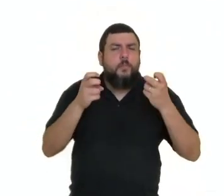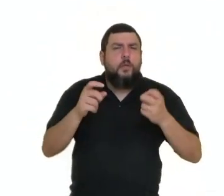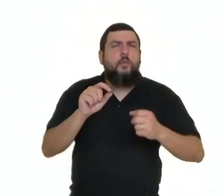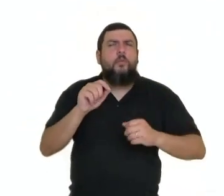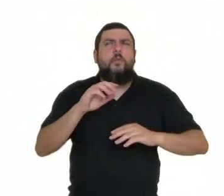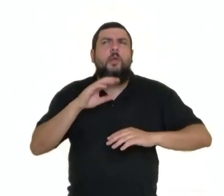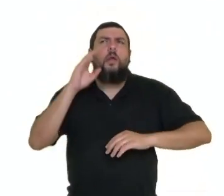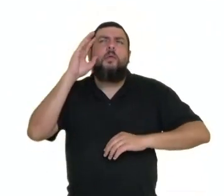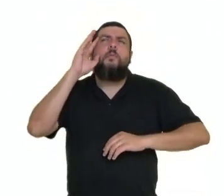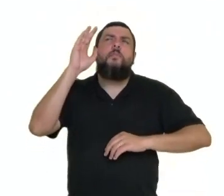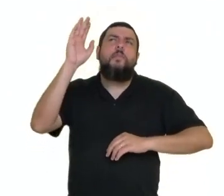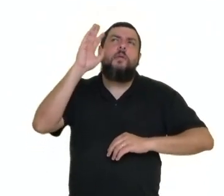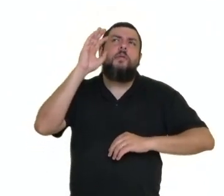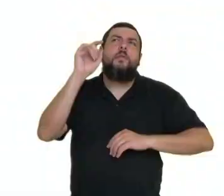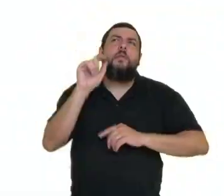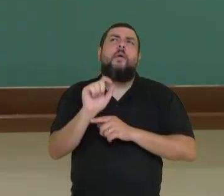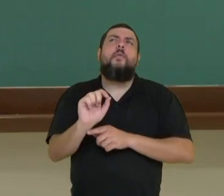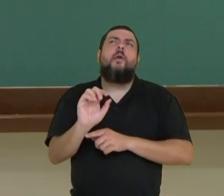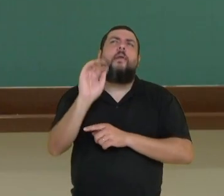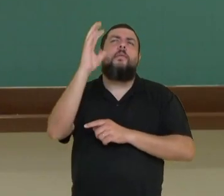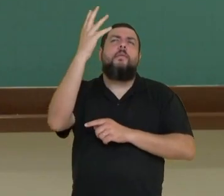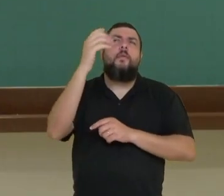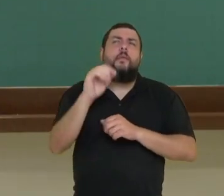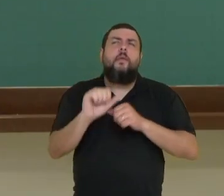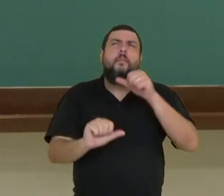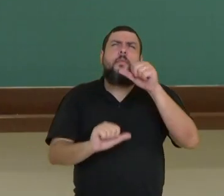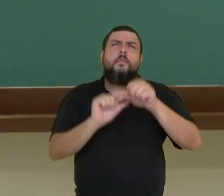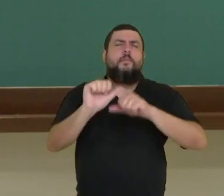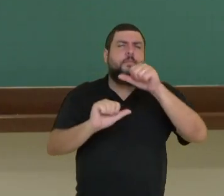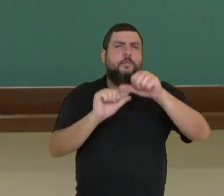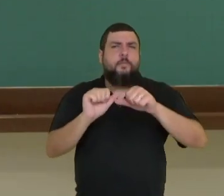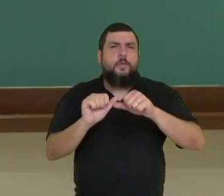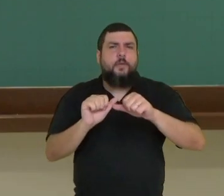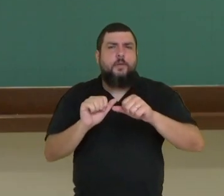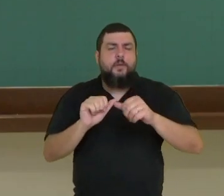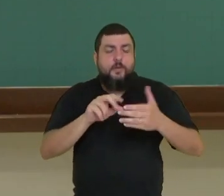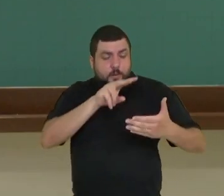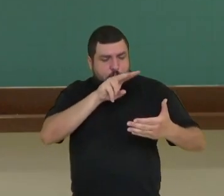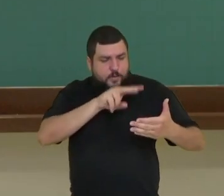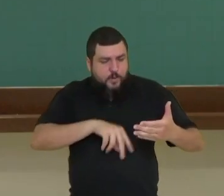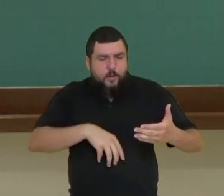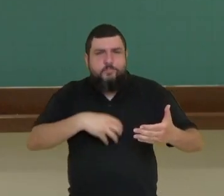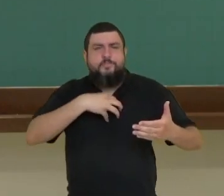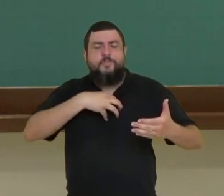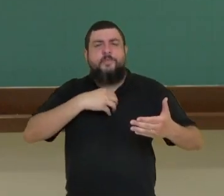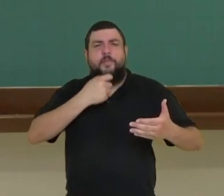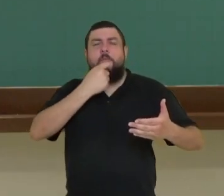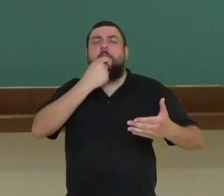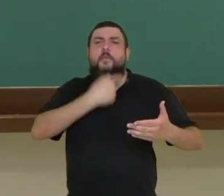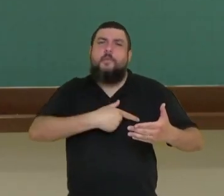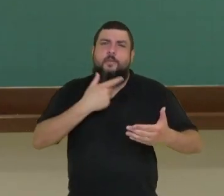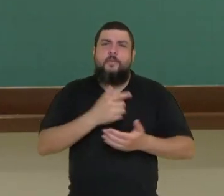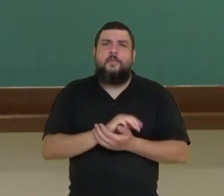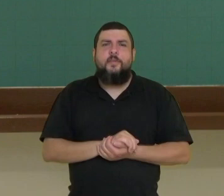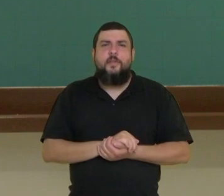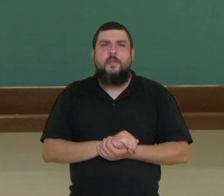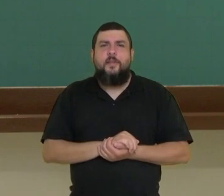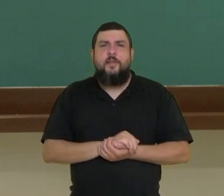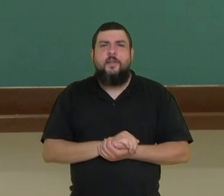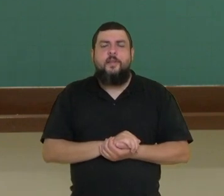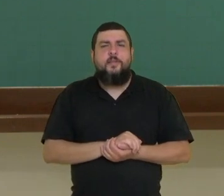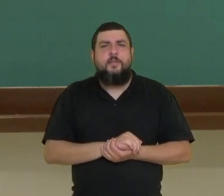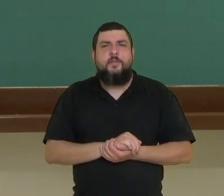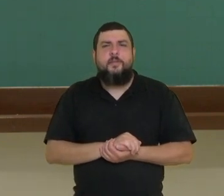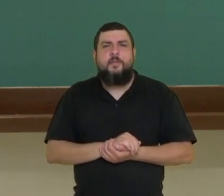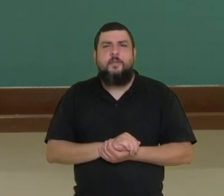de adequação linguística, para justamente provocar o humor. Ó. Olha como é o humor aqui, né? É para dividir